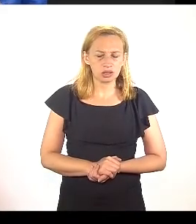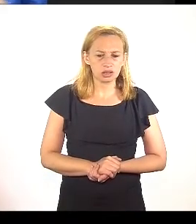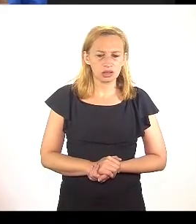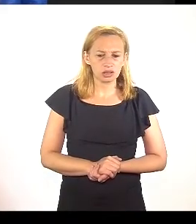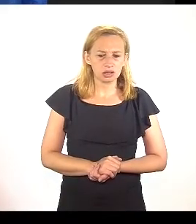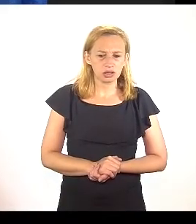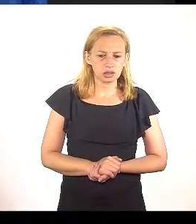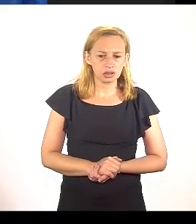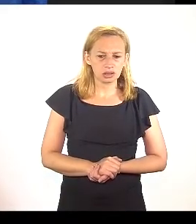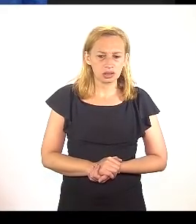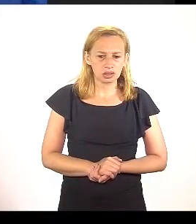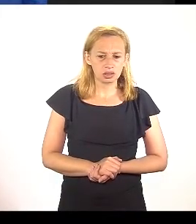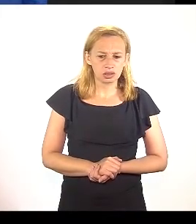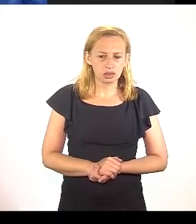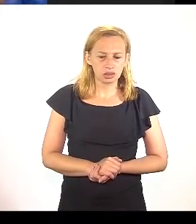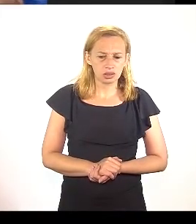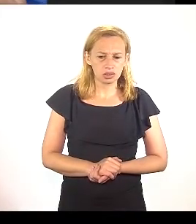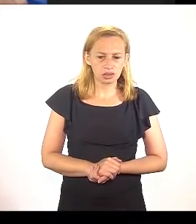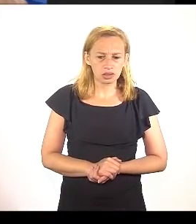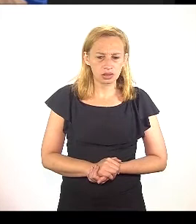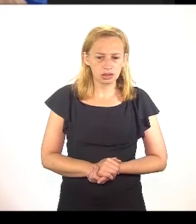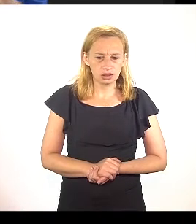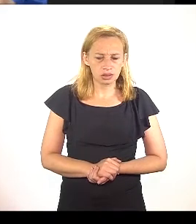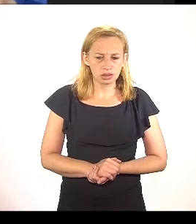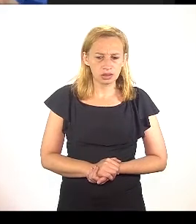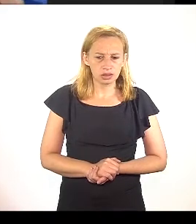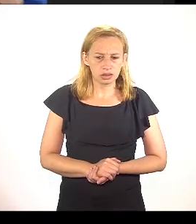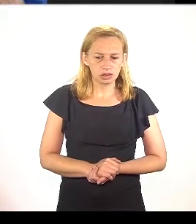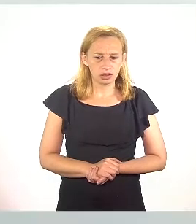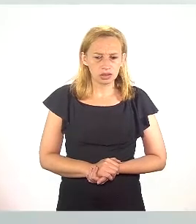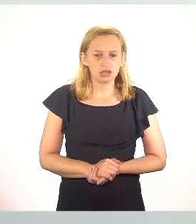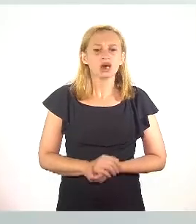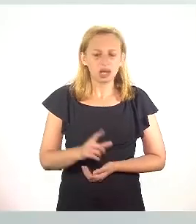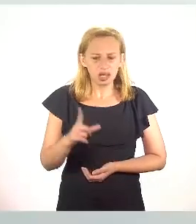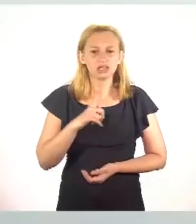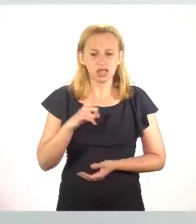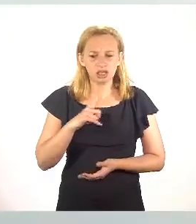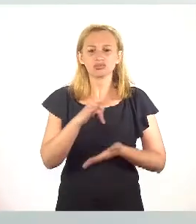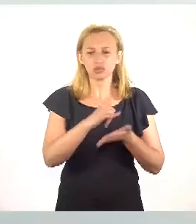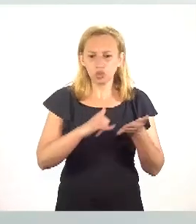Em 2009? Está lá no seu currículo. O senhor teve um certificado.